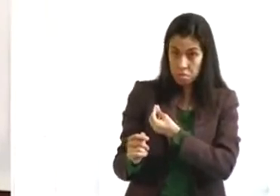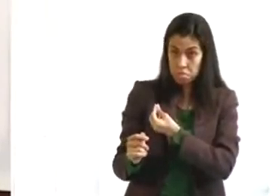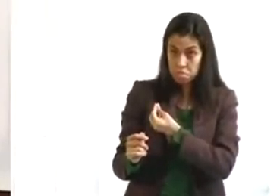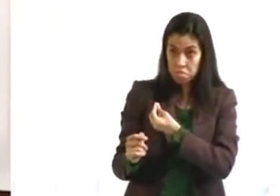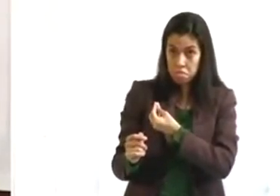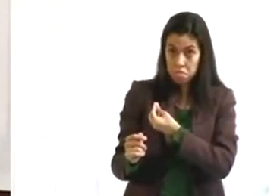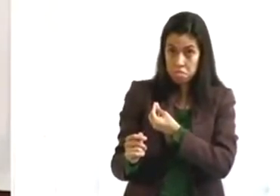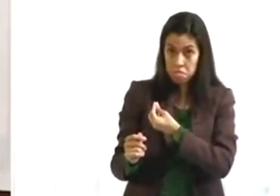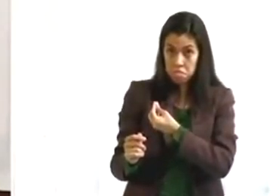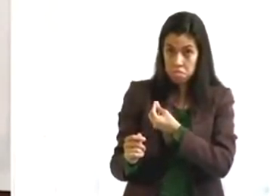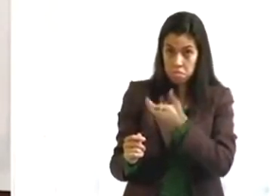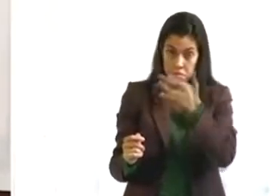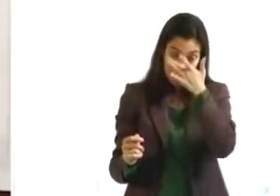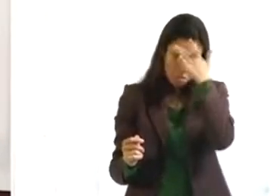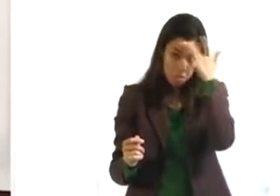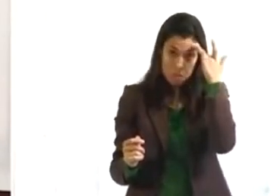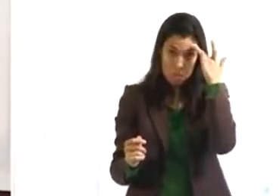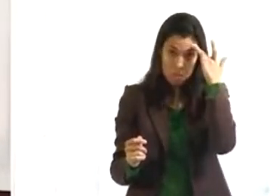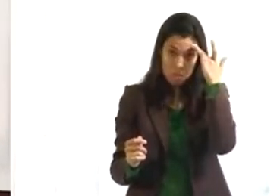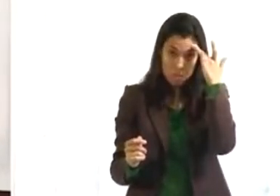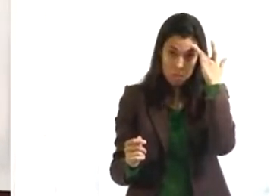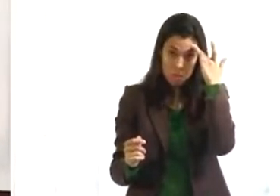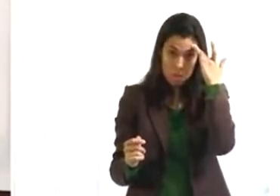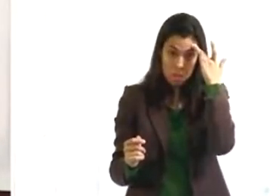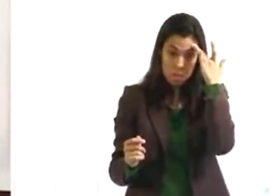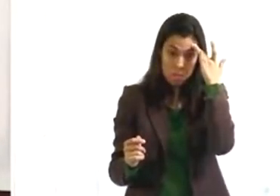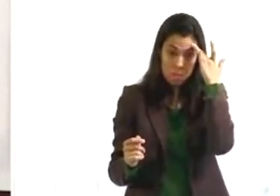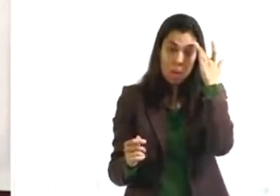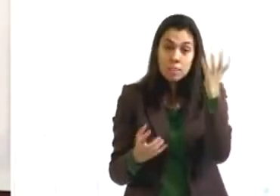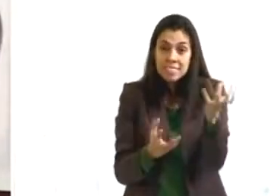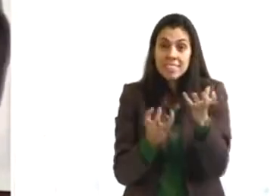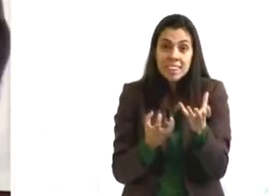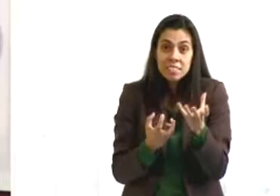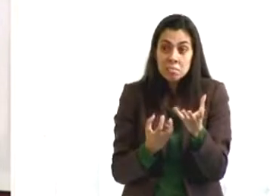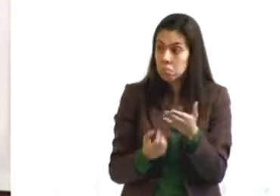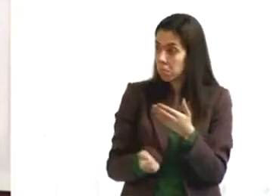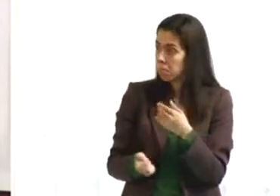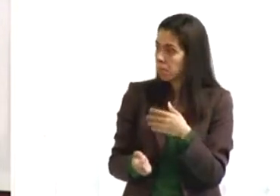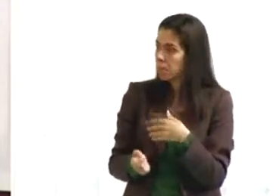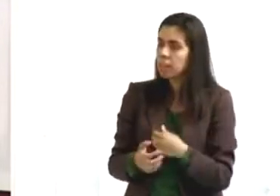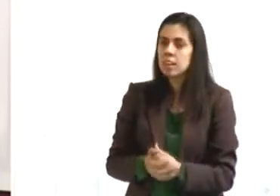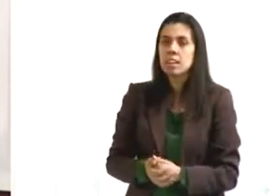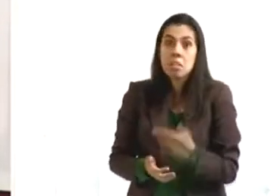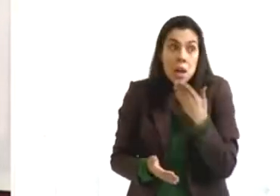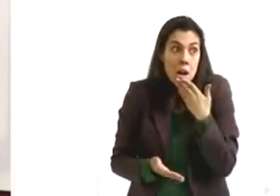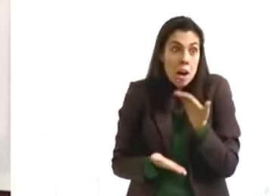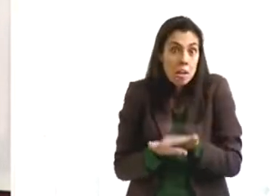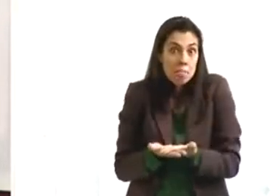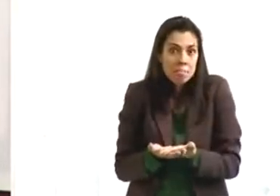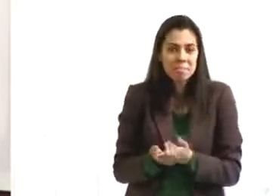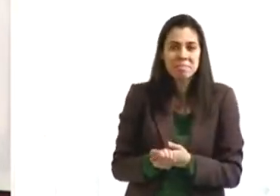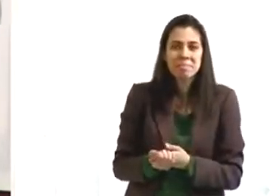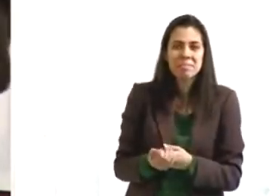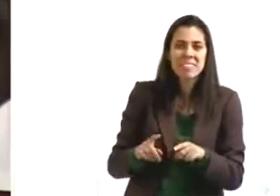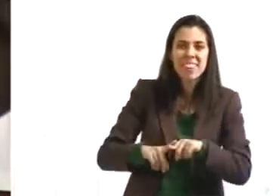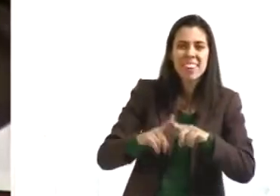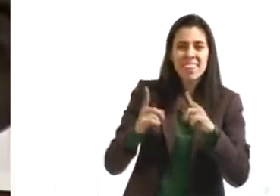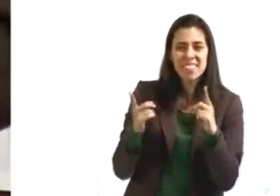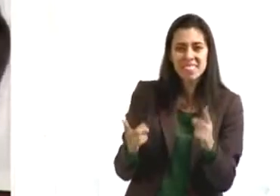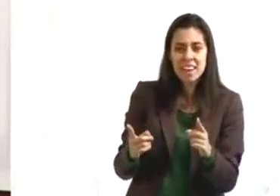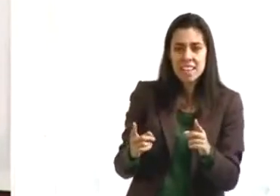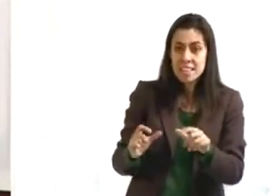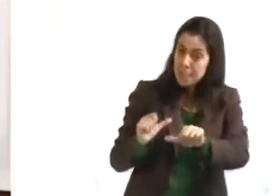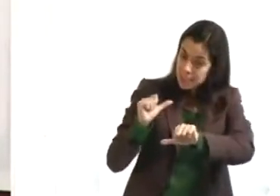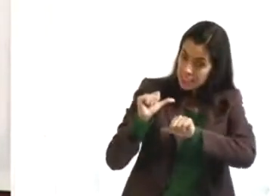deu certo, pastor. O rapaz aceitou, recebeu Jesus, mas nós devemos entender que esse papel do convencimento do